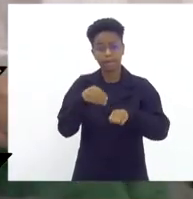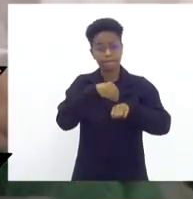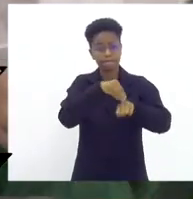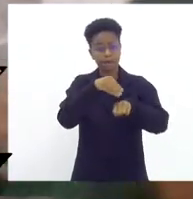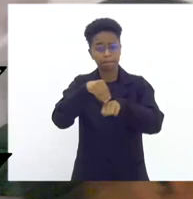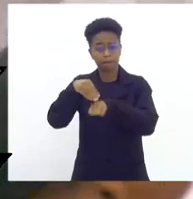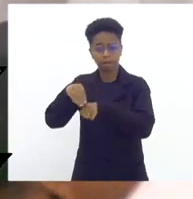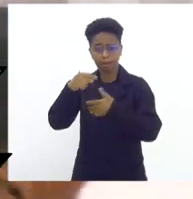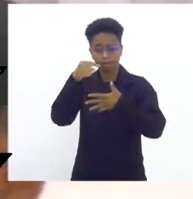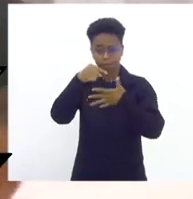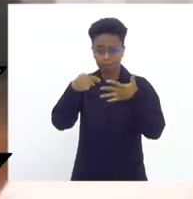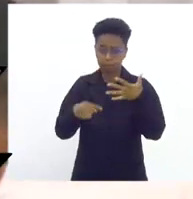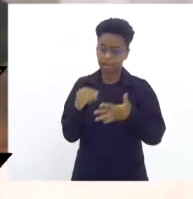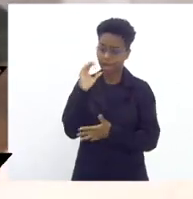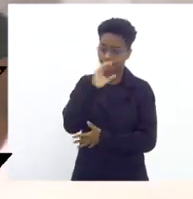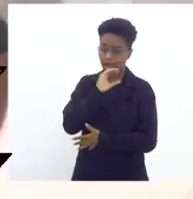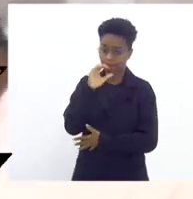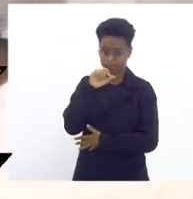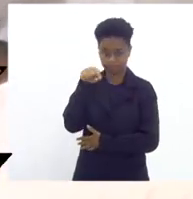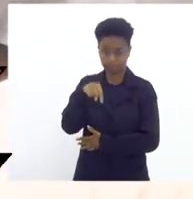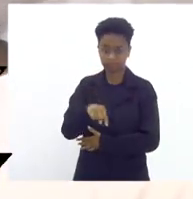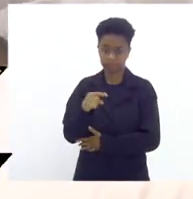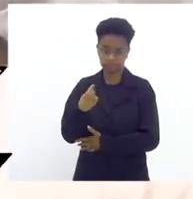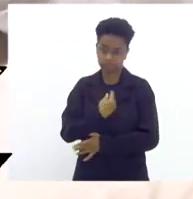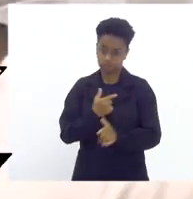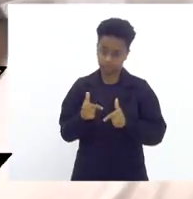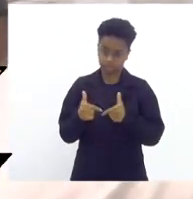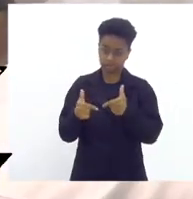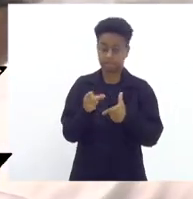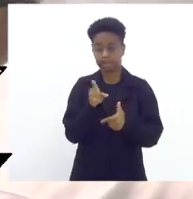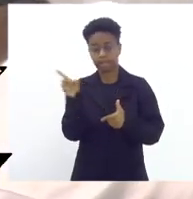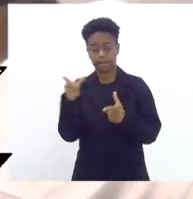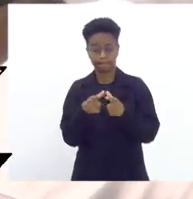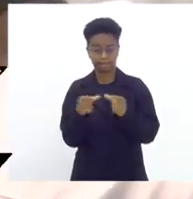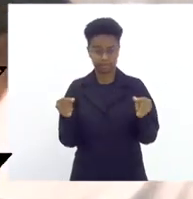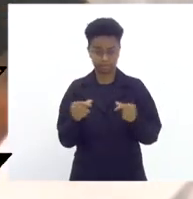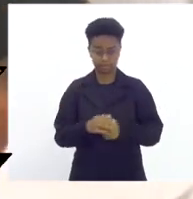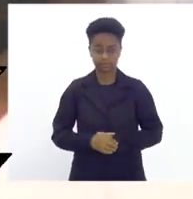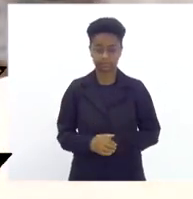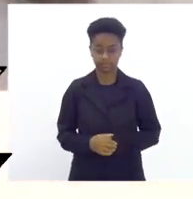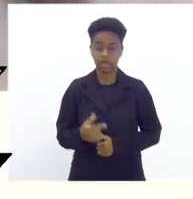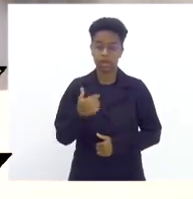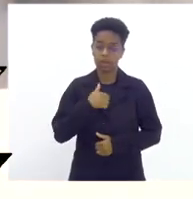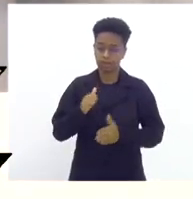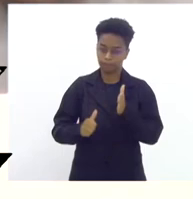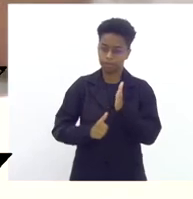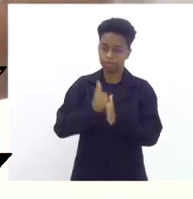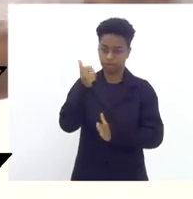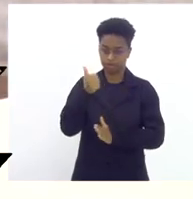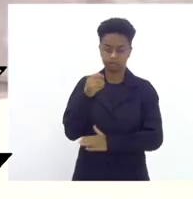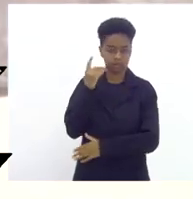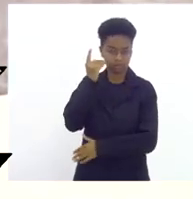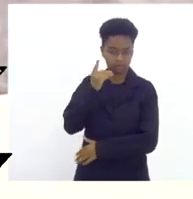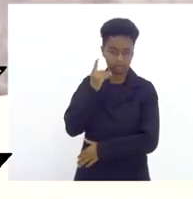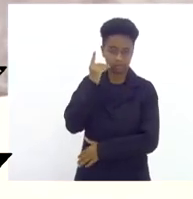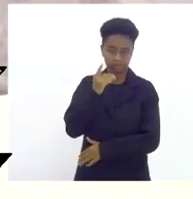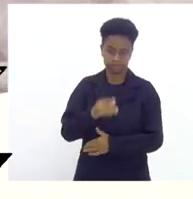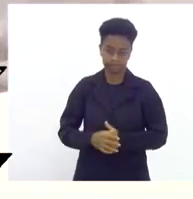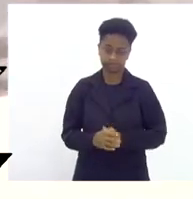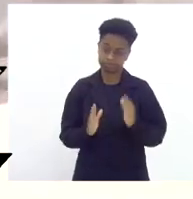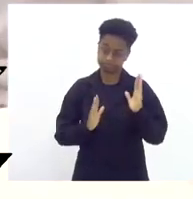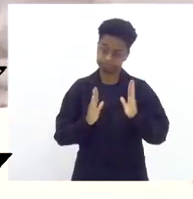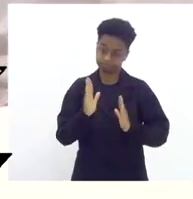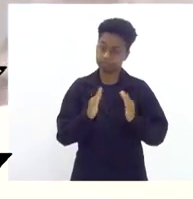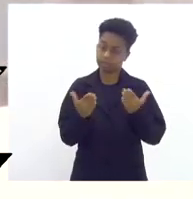rapidamente que o nosso mandato está fazendo lá em Brasília eu estou no primeiro mandato então